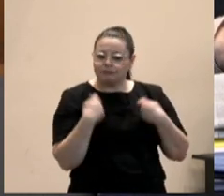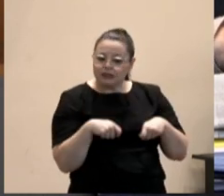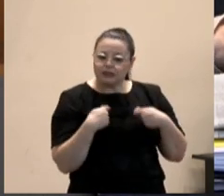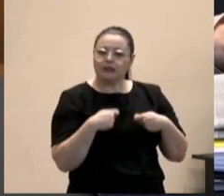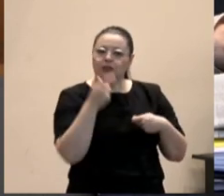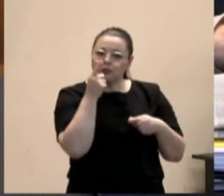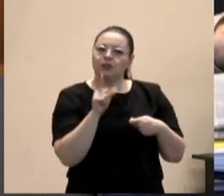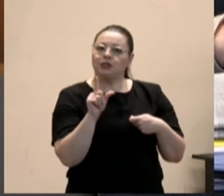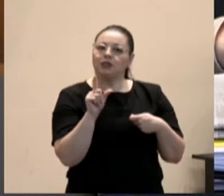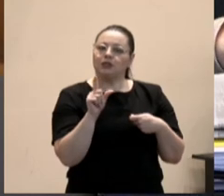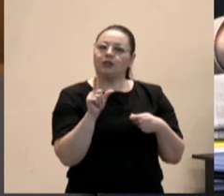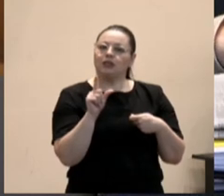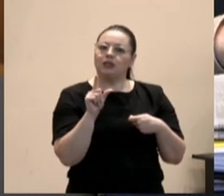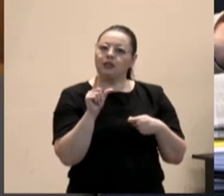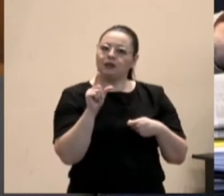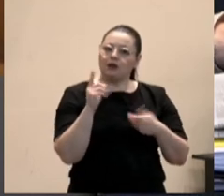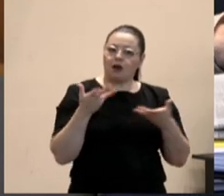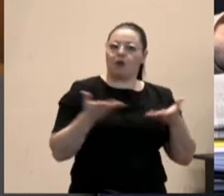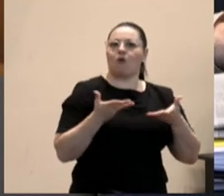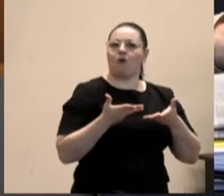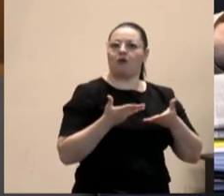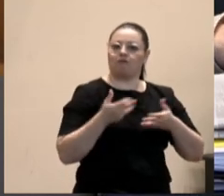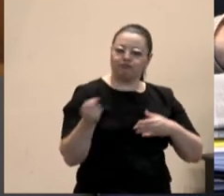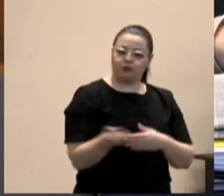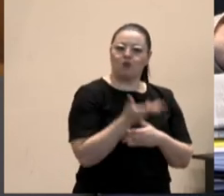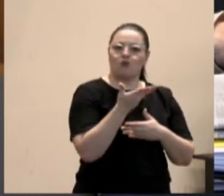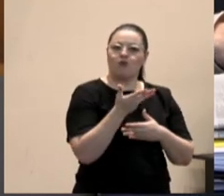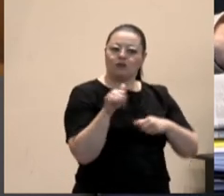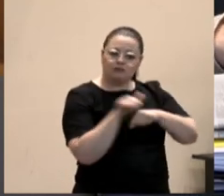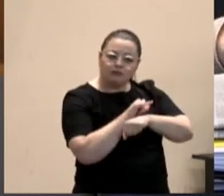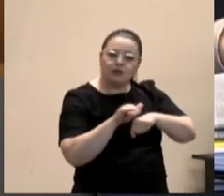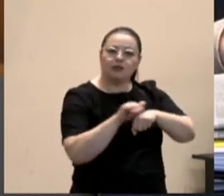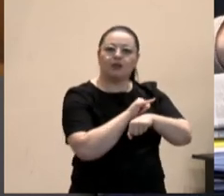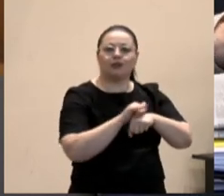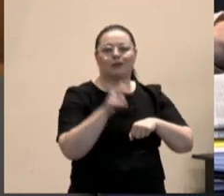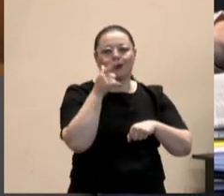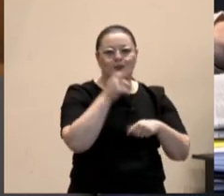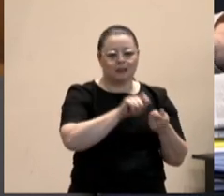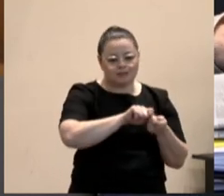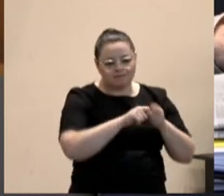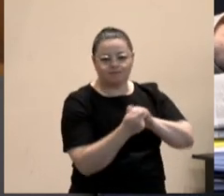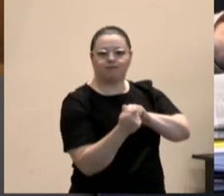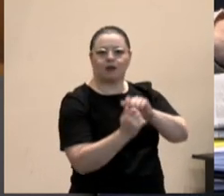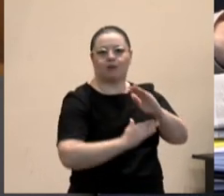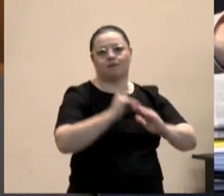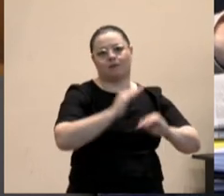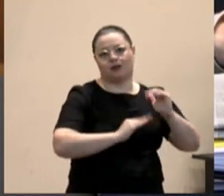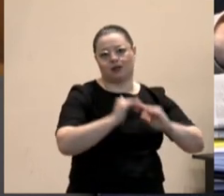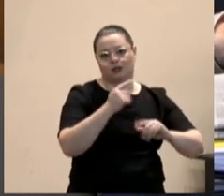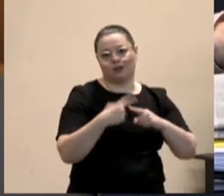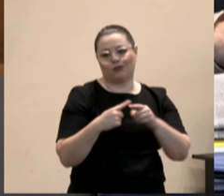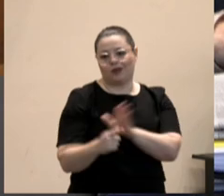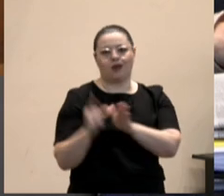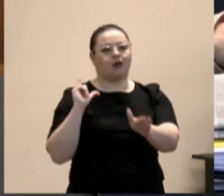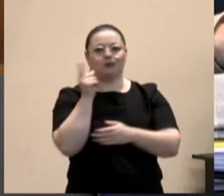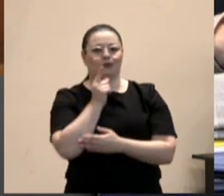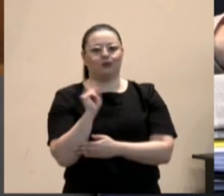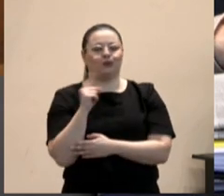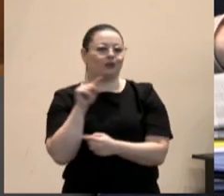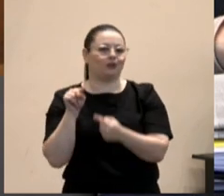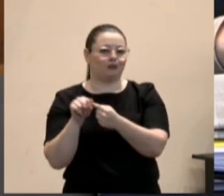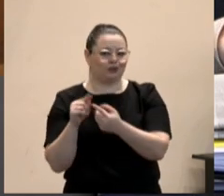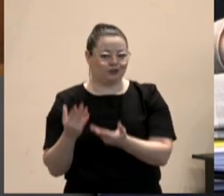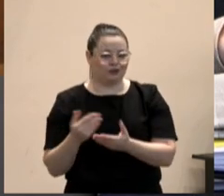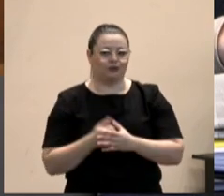superar, né, trazer os elementos que colocam em questão o não cumprimento dessas metas. Né?